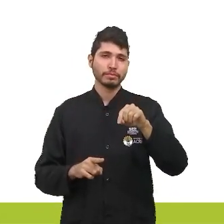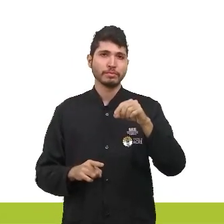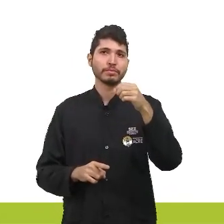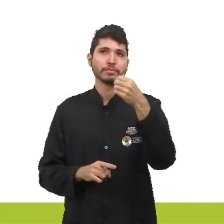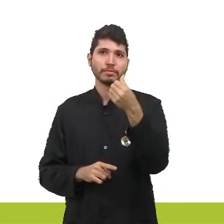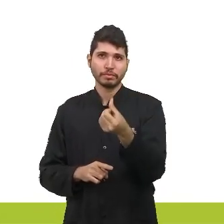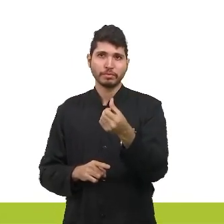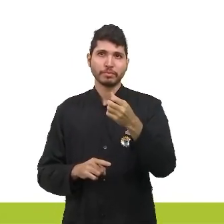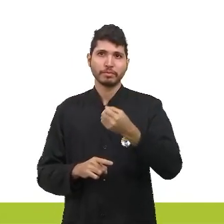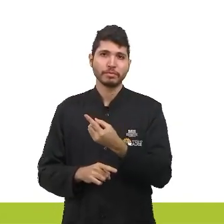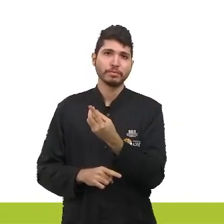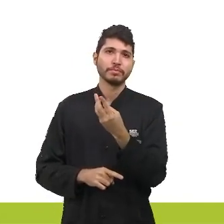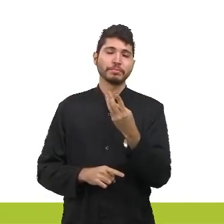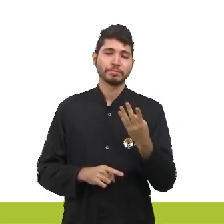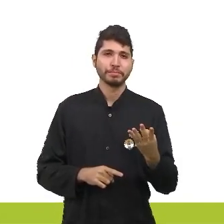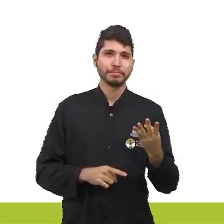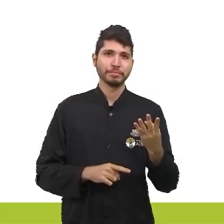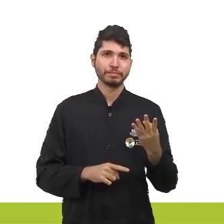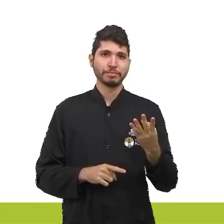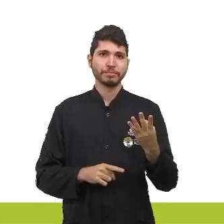número de faces